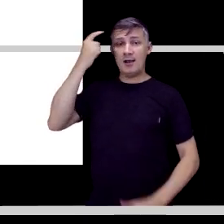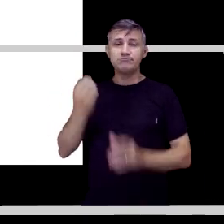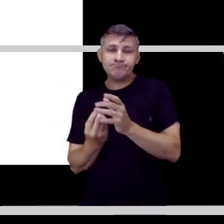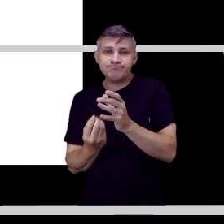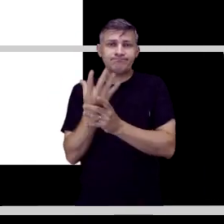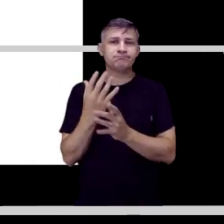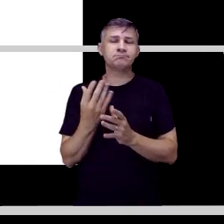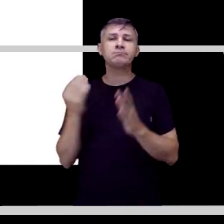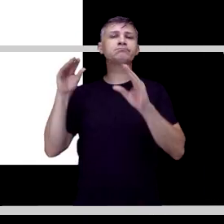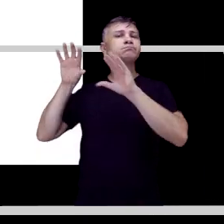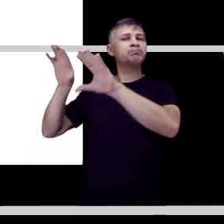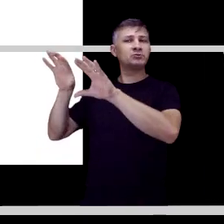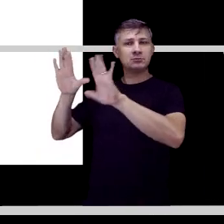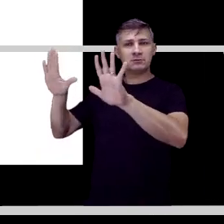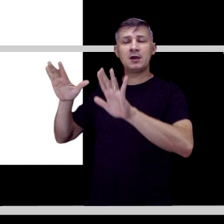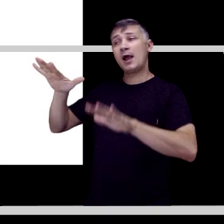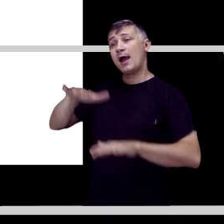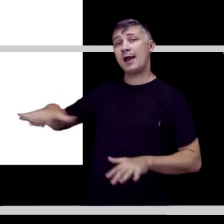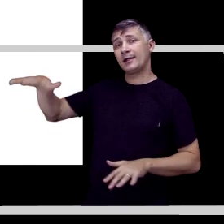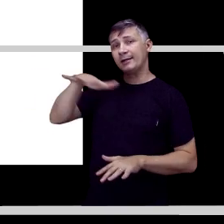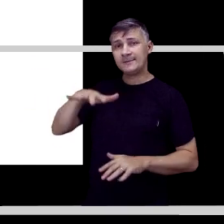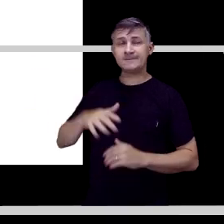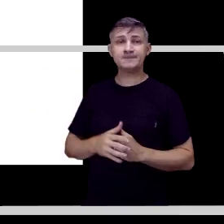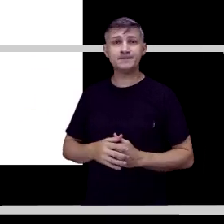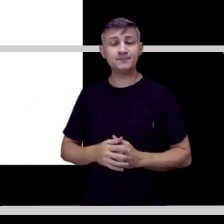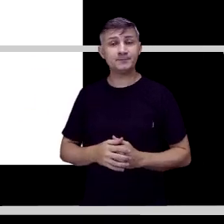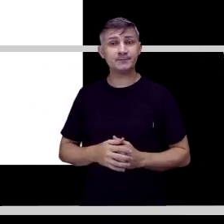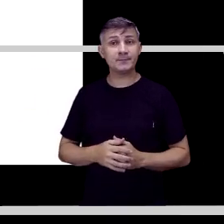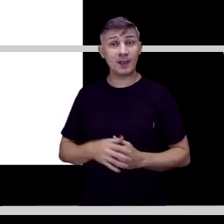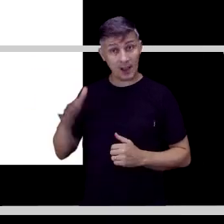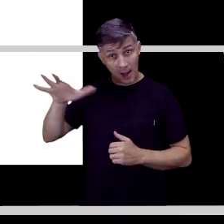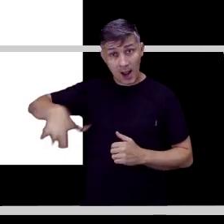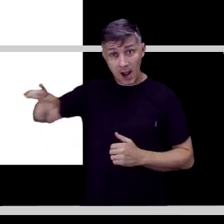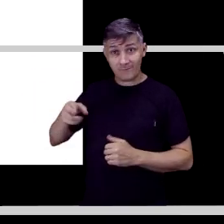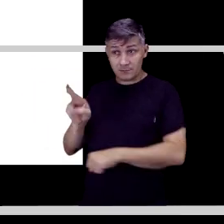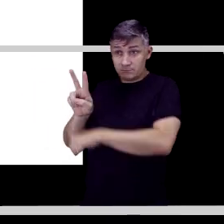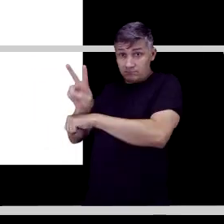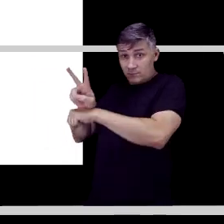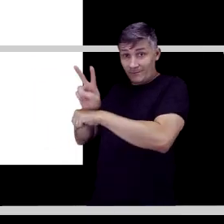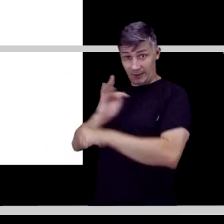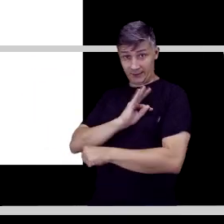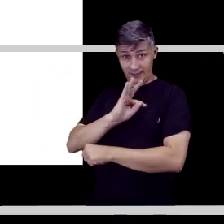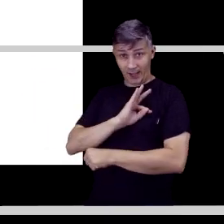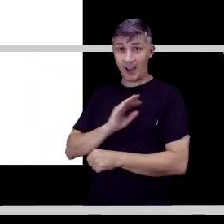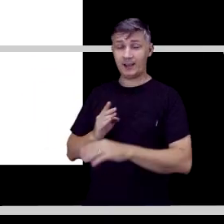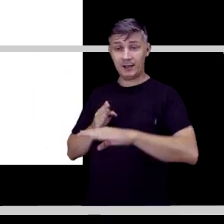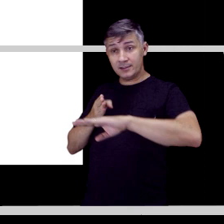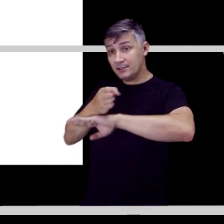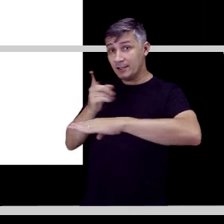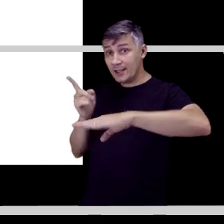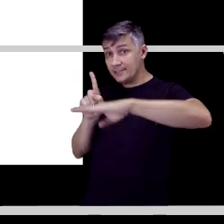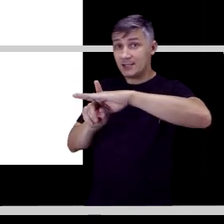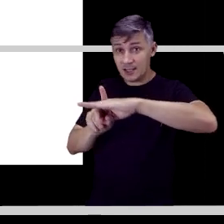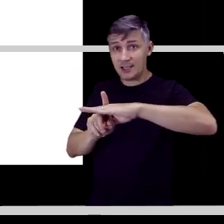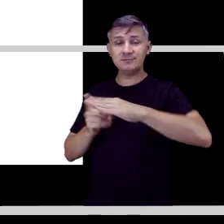implanta as partes de reserva técnica, recepção e centro